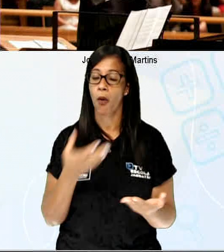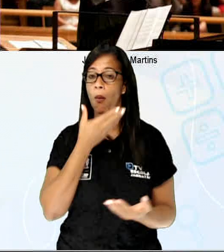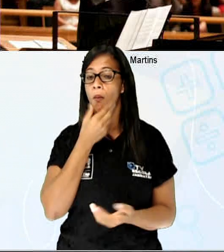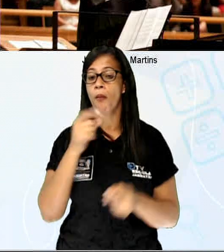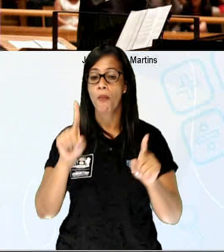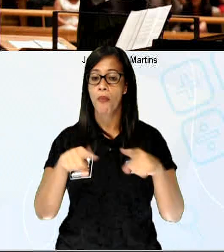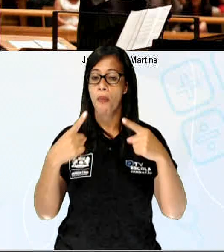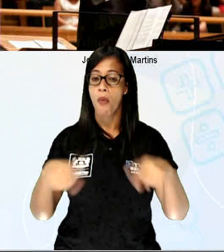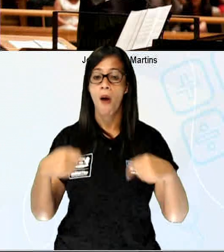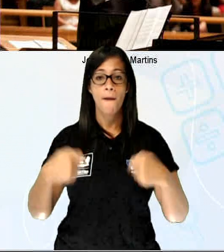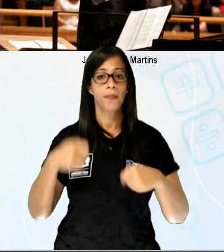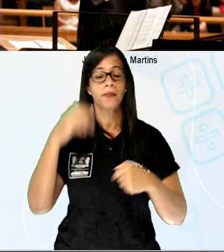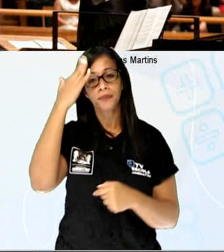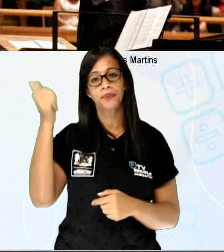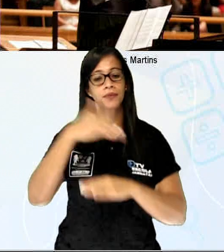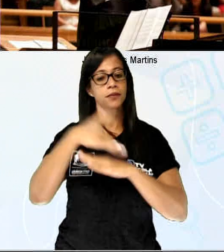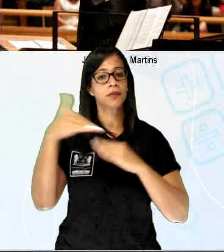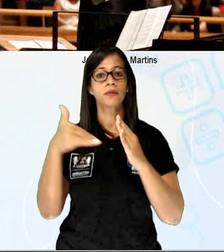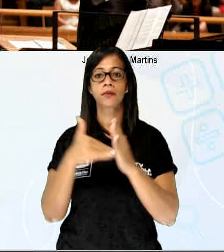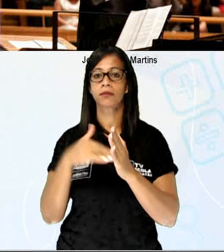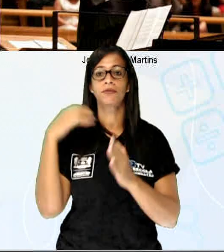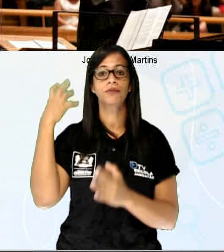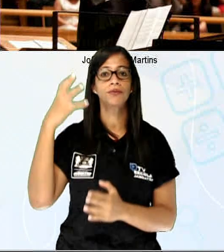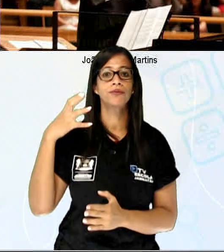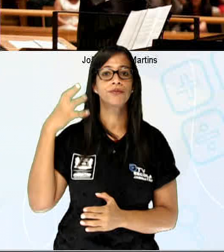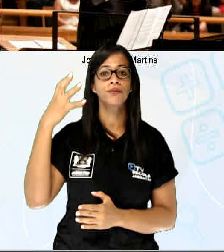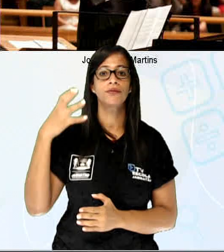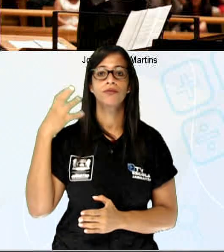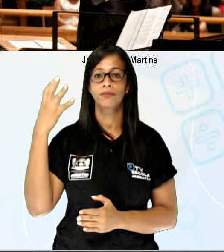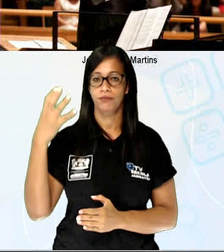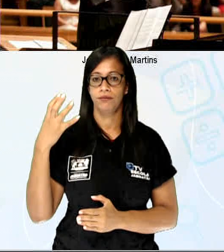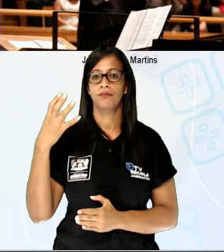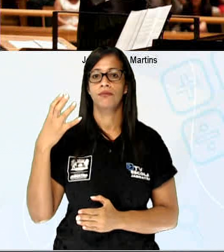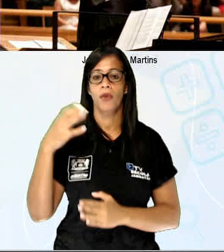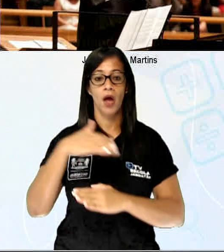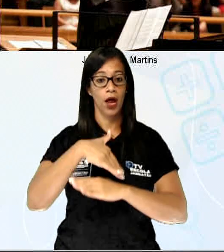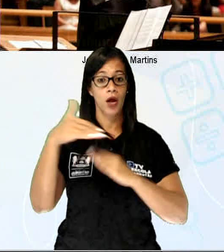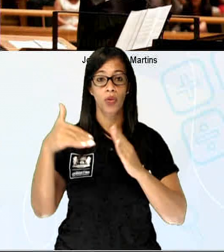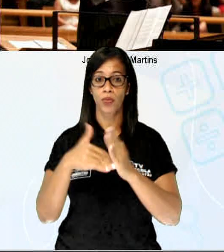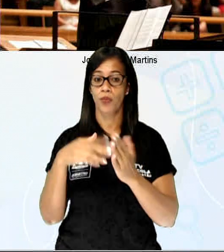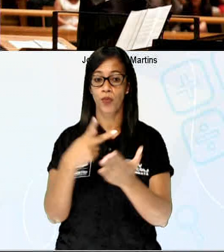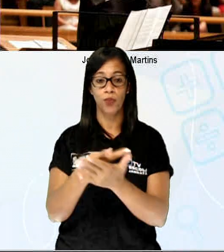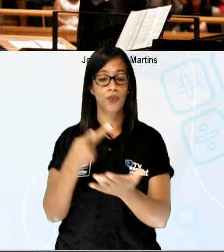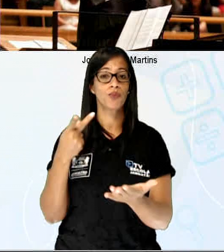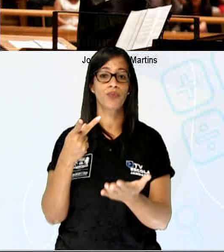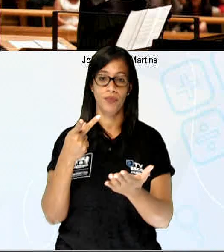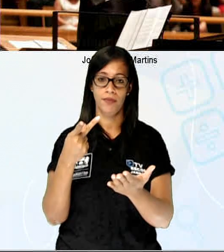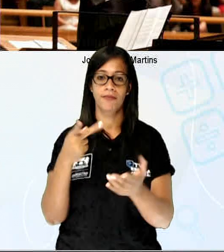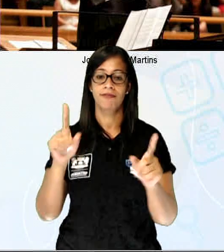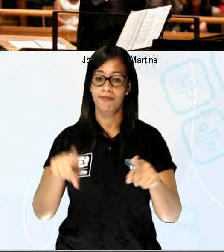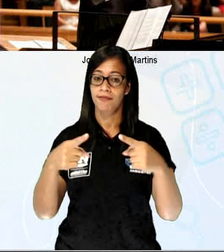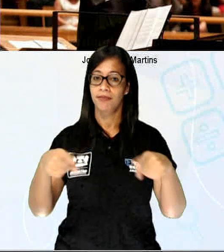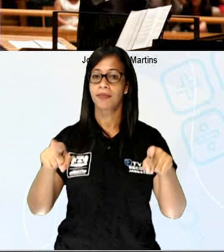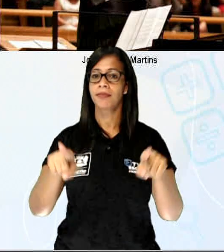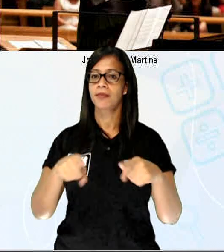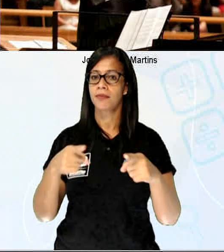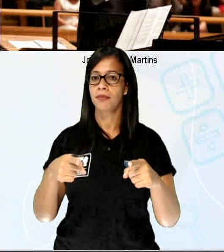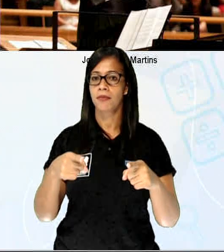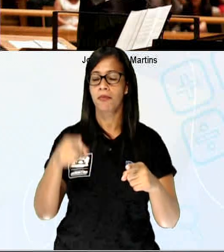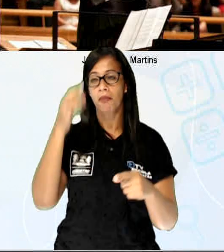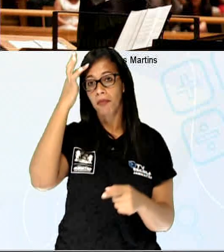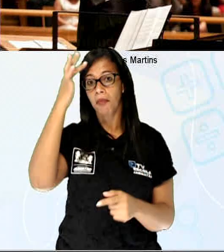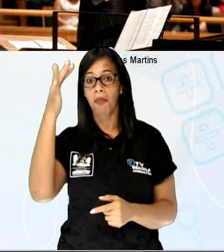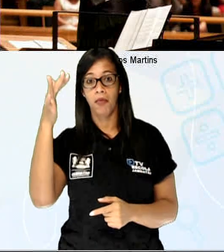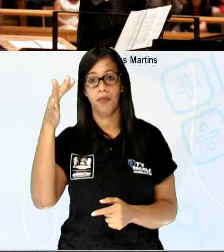toda a música, né? De todas as partes, de todos os músicos que estão ali na orquestra. Imagina que você tem uma orquestra de 100